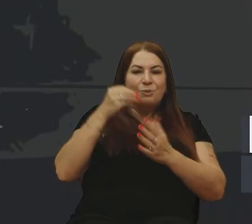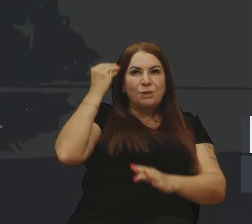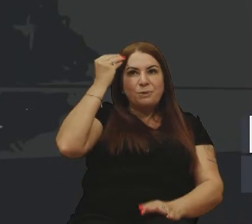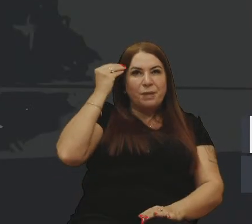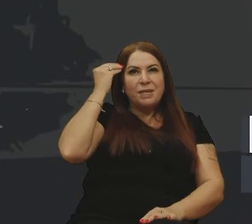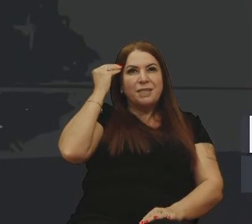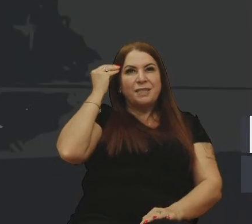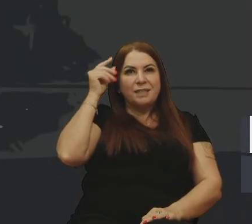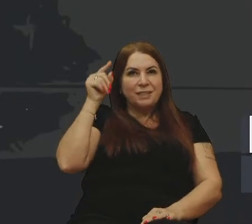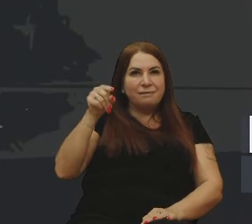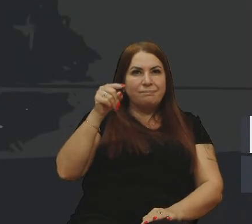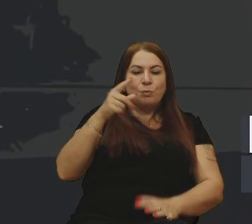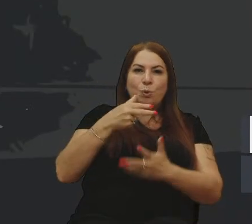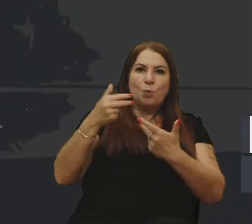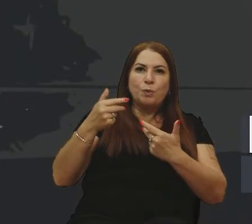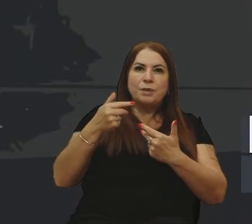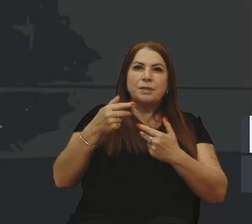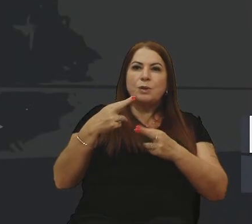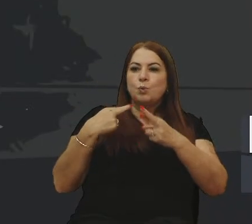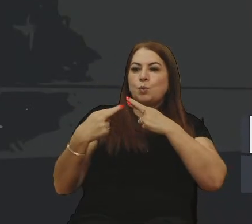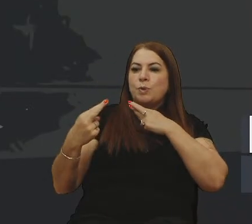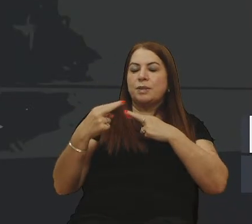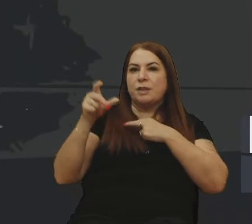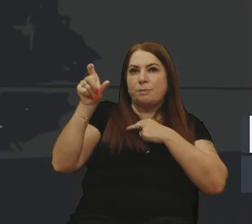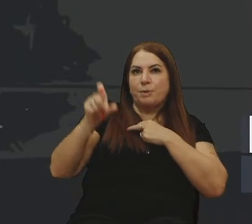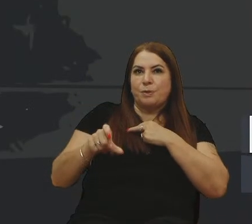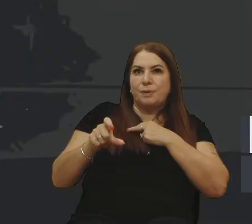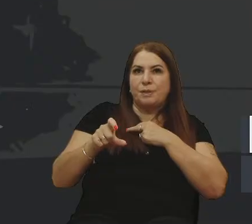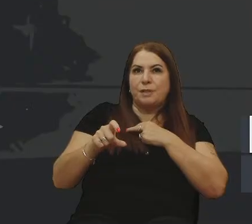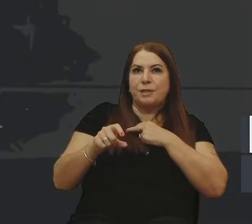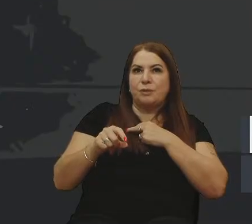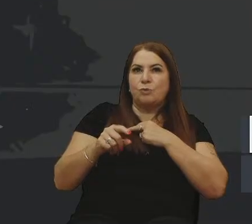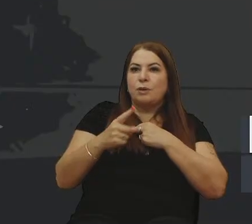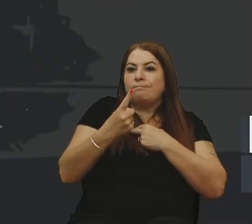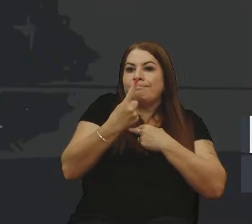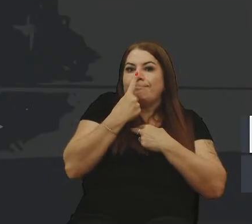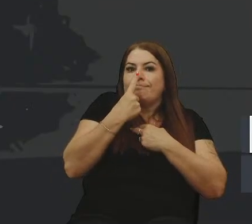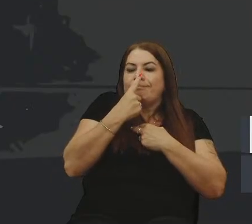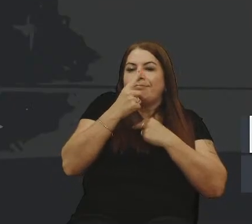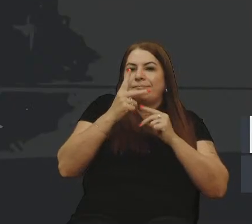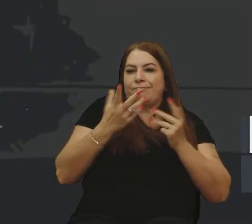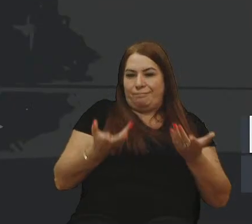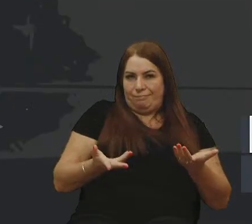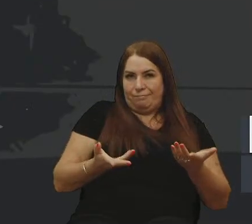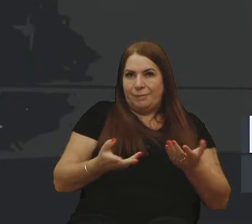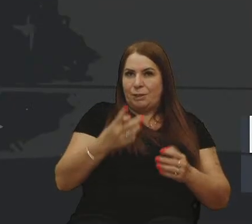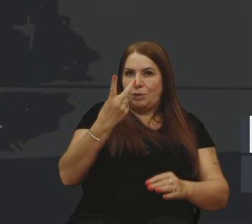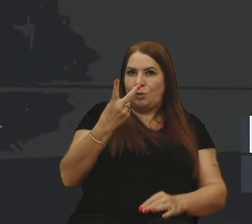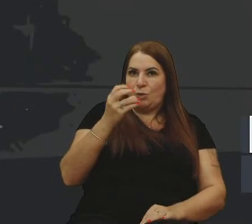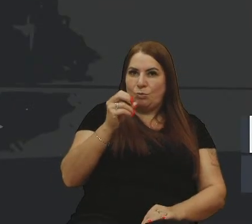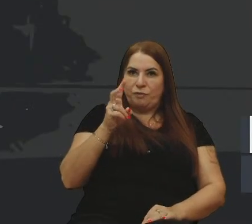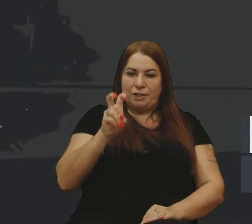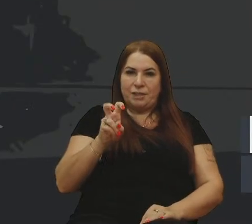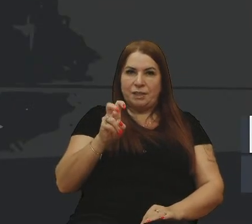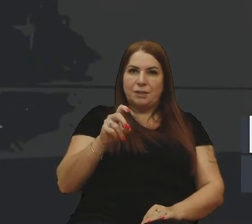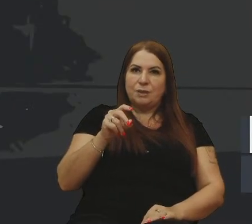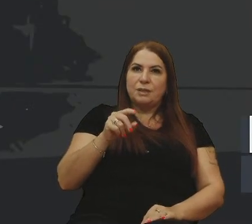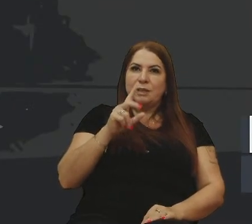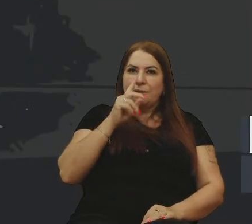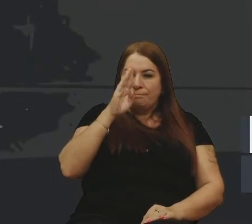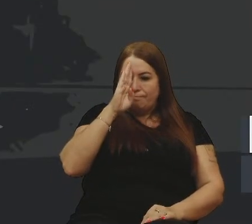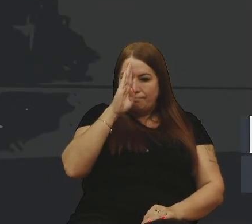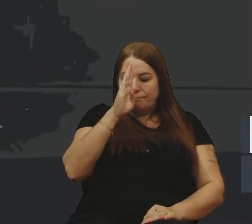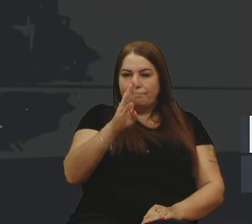com Ele, que é uma coisa é você se relacionar com a pessoa, outra coisa é você ter intimidade com ela. E 2025 é o ano que eu alinho a